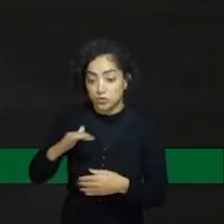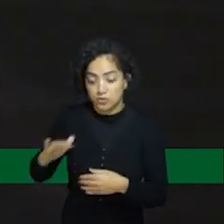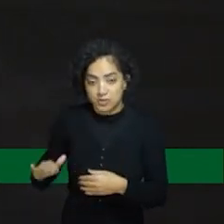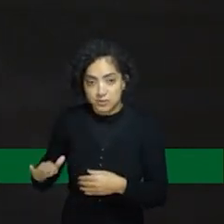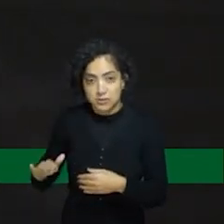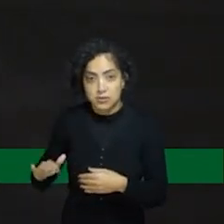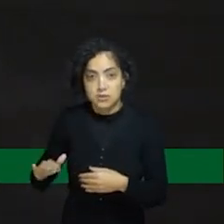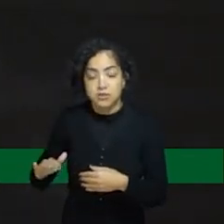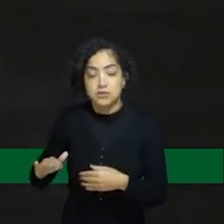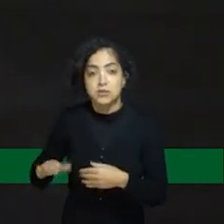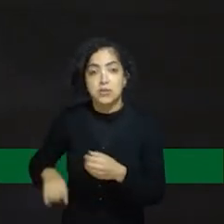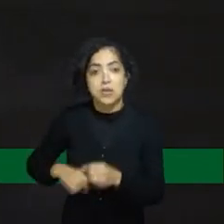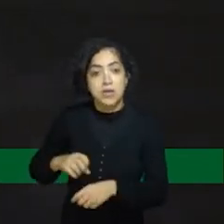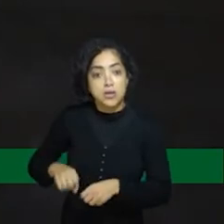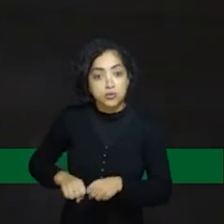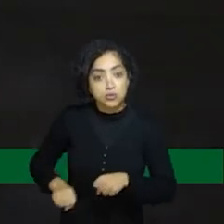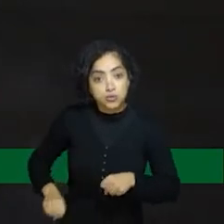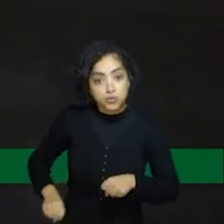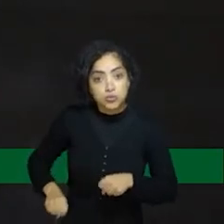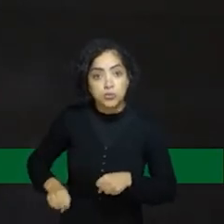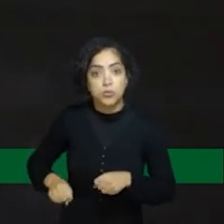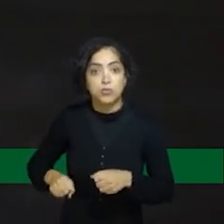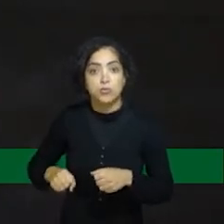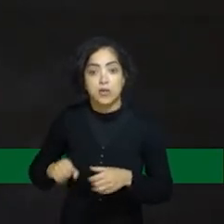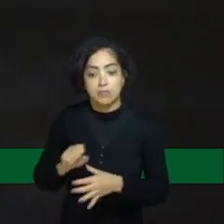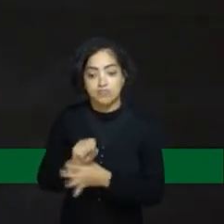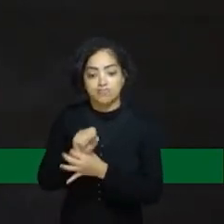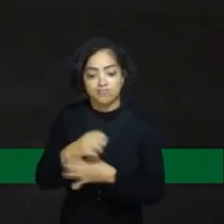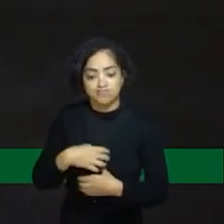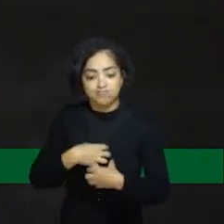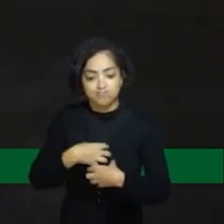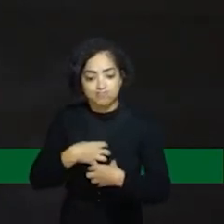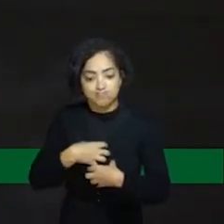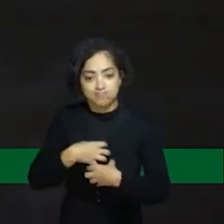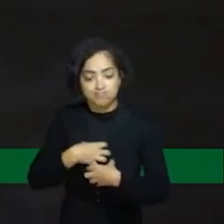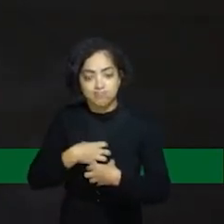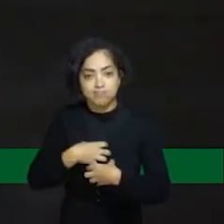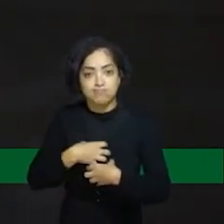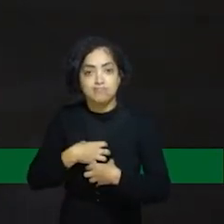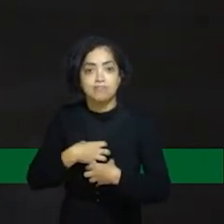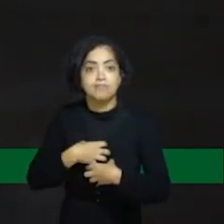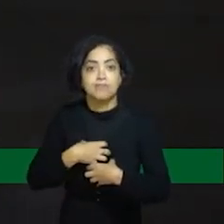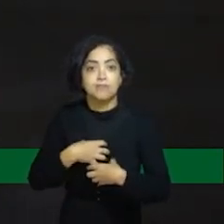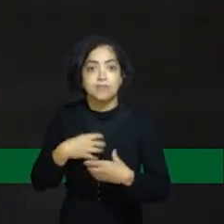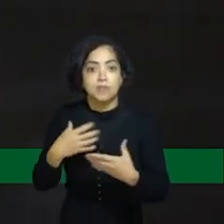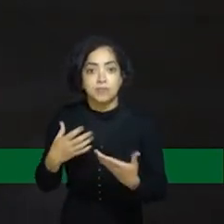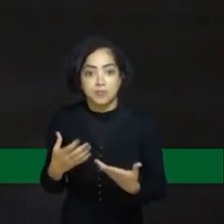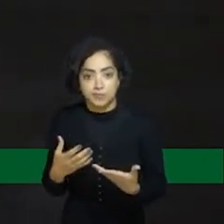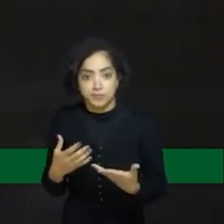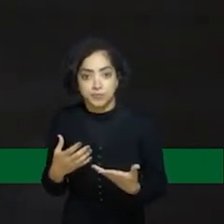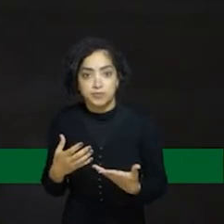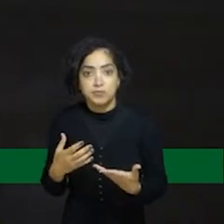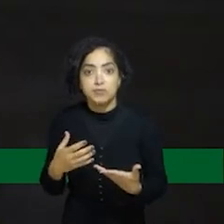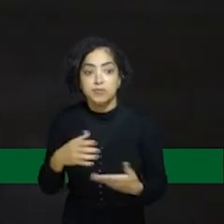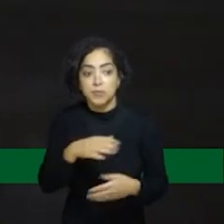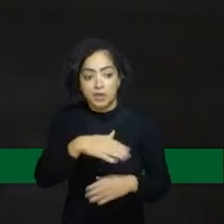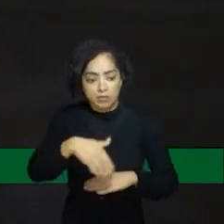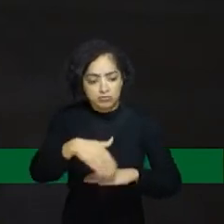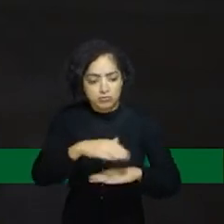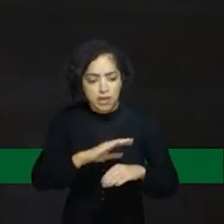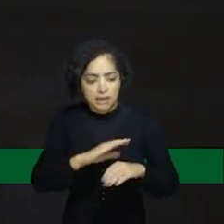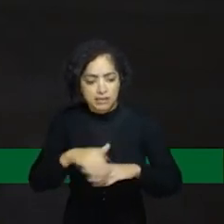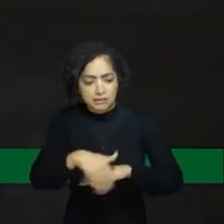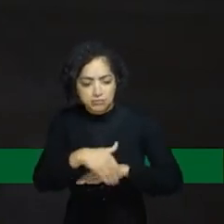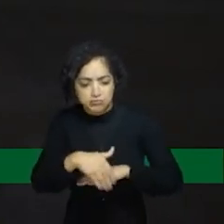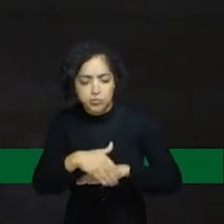judô, ele passa a ser uma criança mais segura, ele deixa de conviver com as crianças do bairro dele, que estão